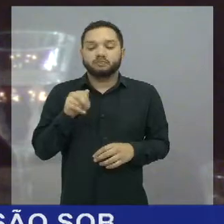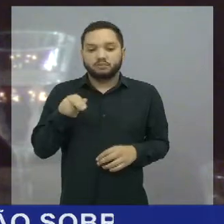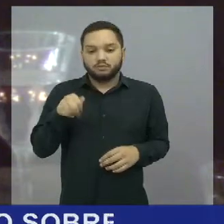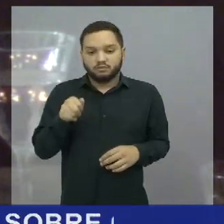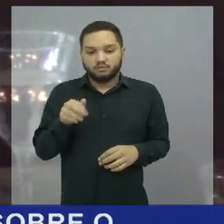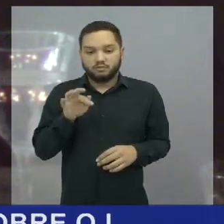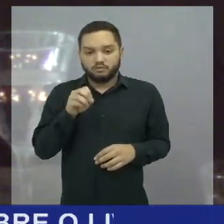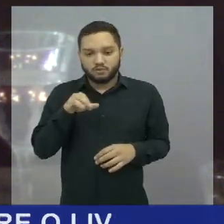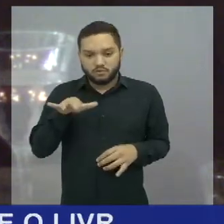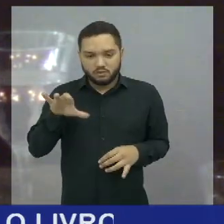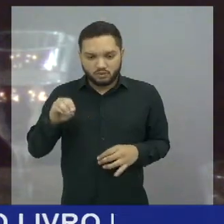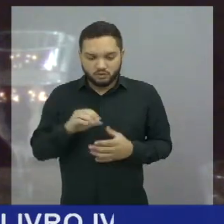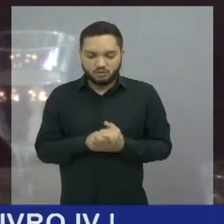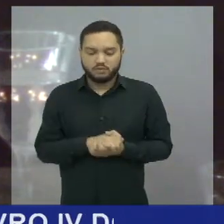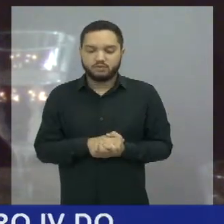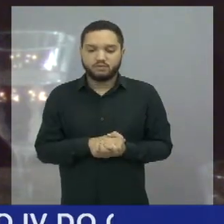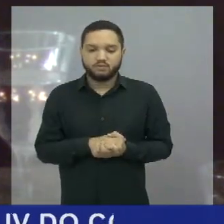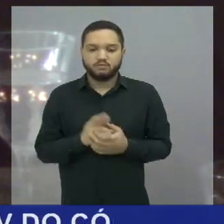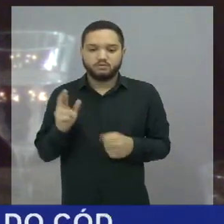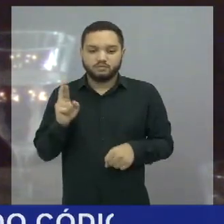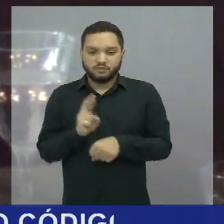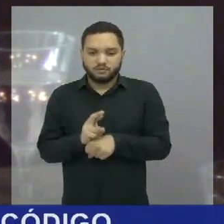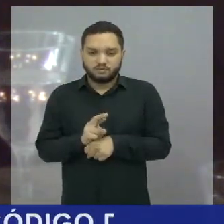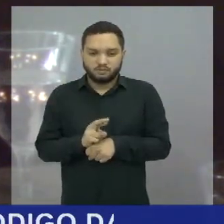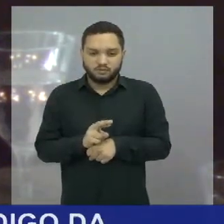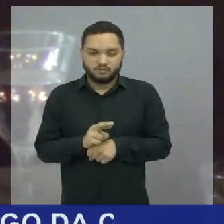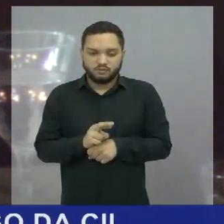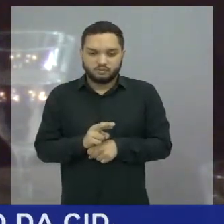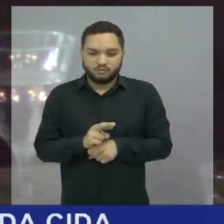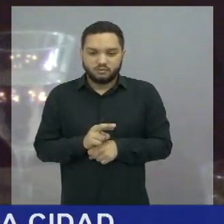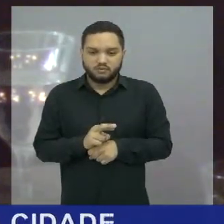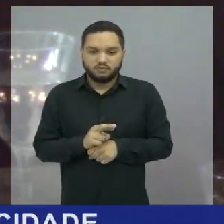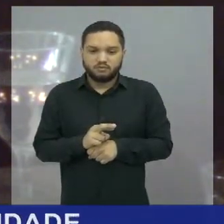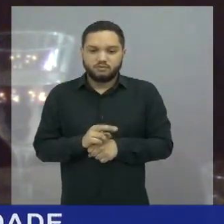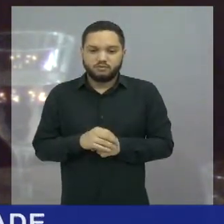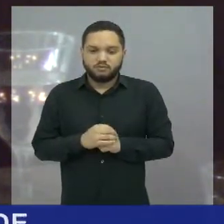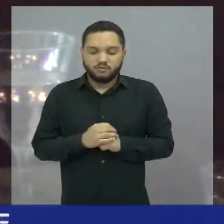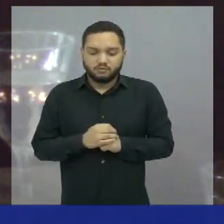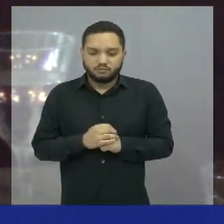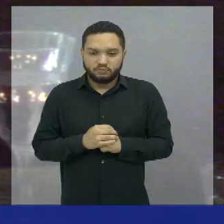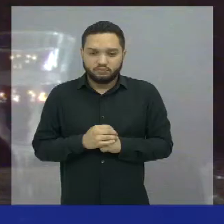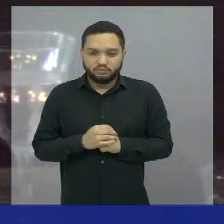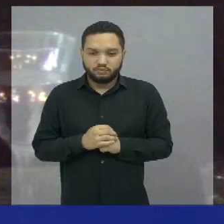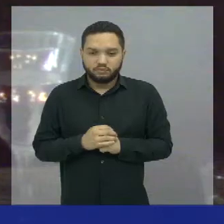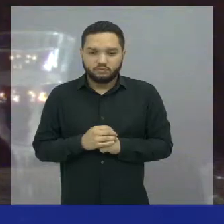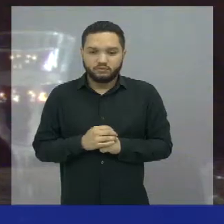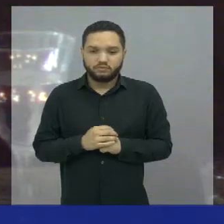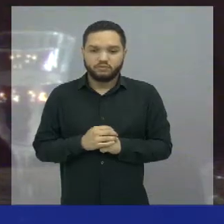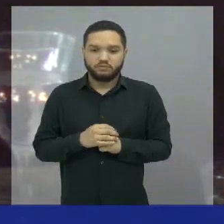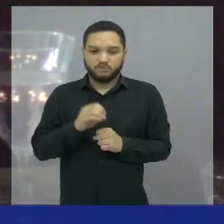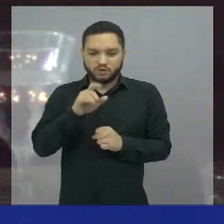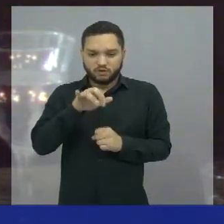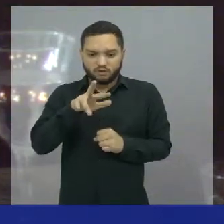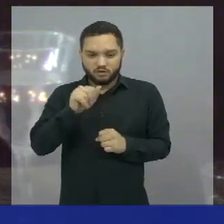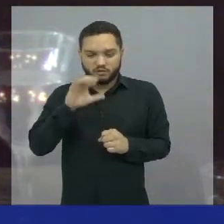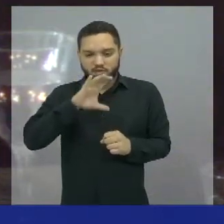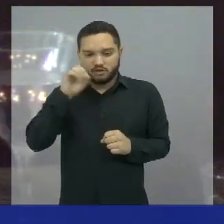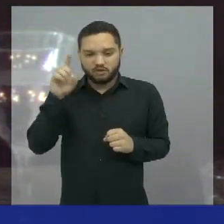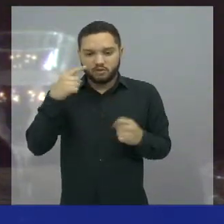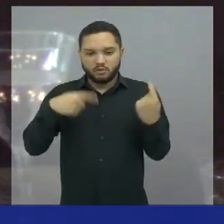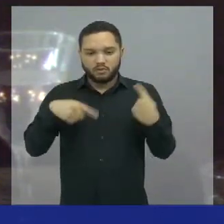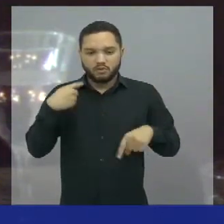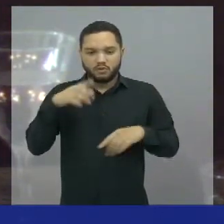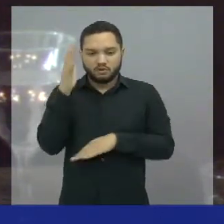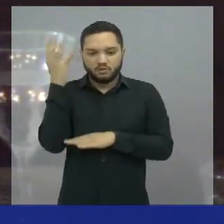Fé Comércio, representação das ex do Dionísio Torres, a senhora Edilane Oliveira, coordenadora de políticas ambientais